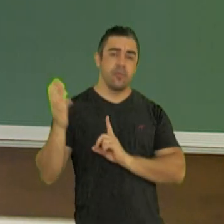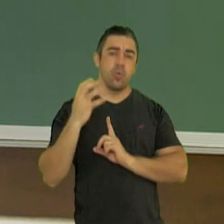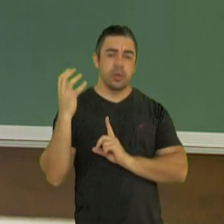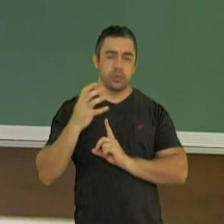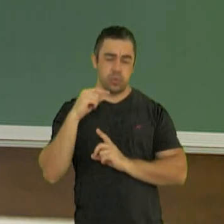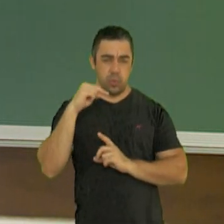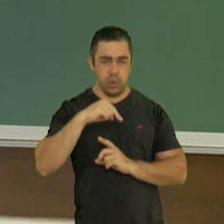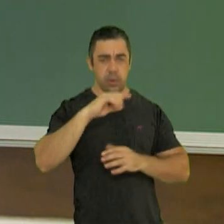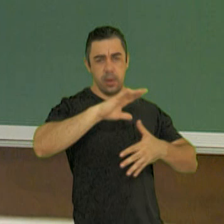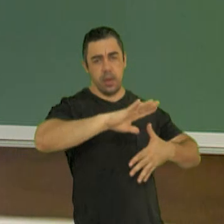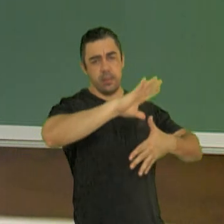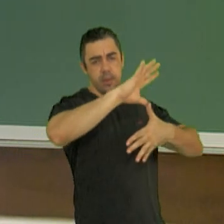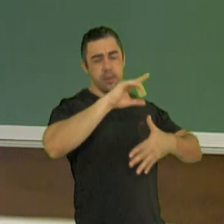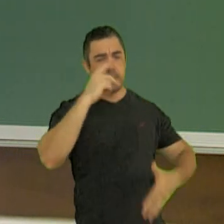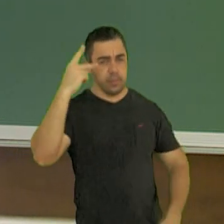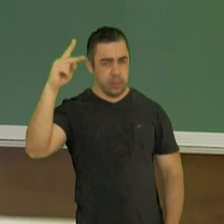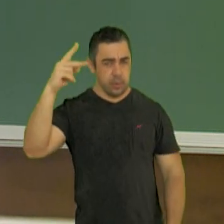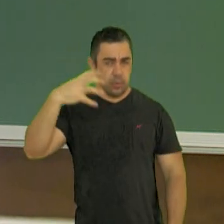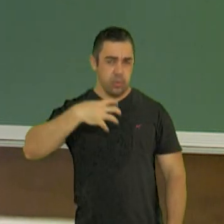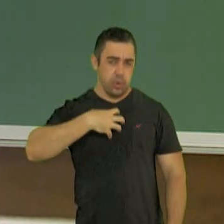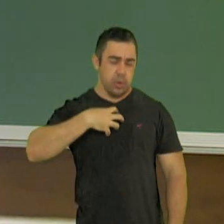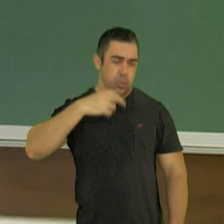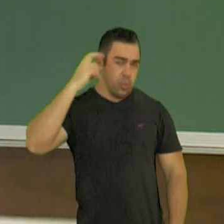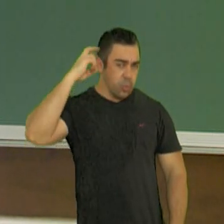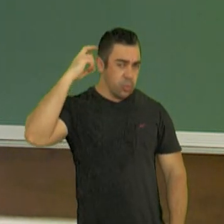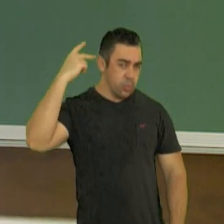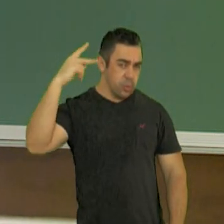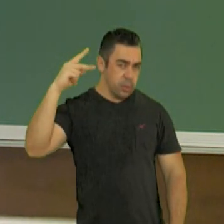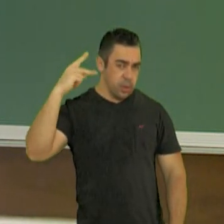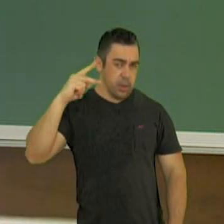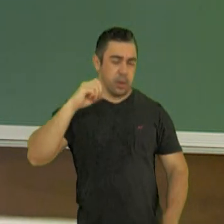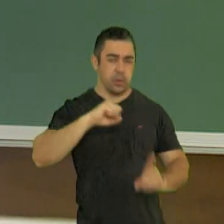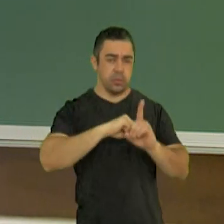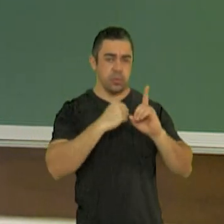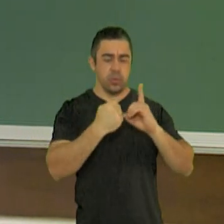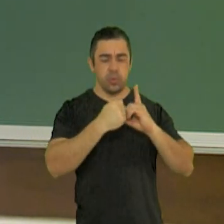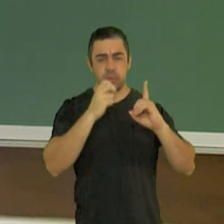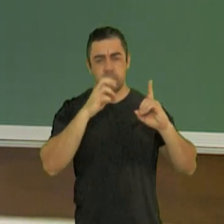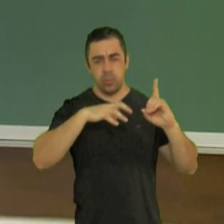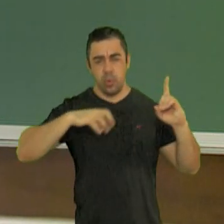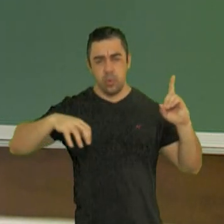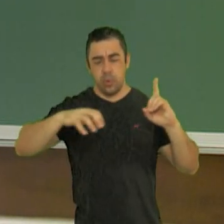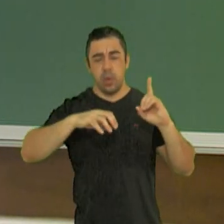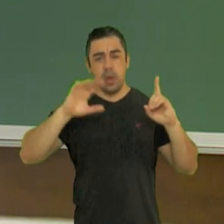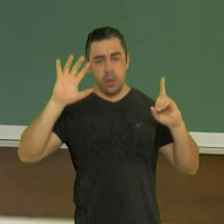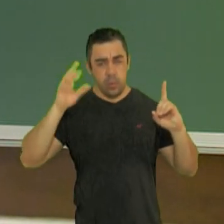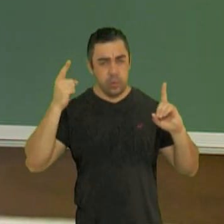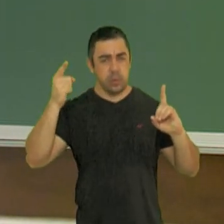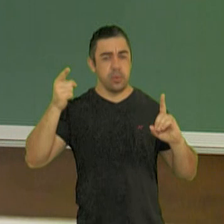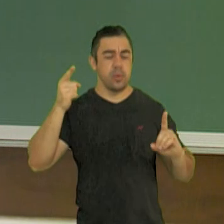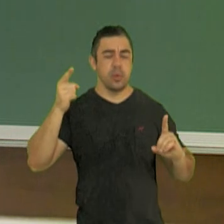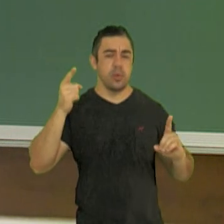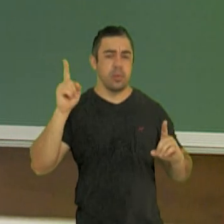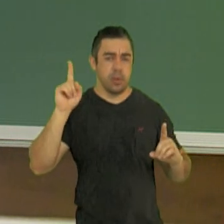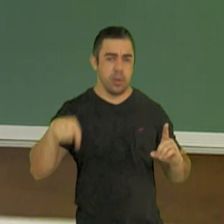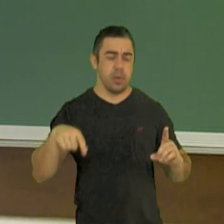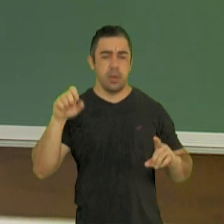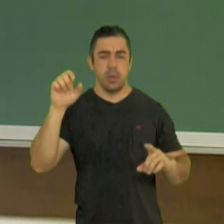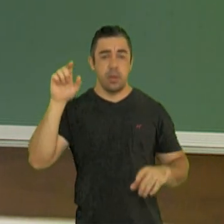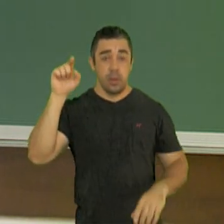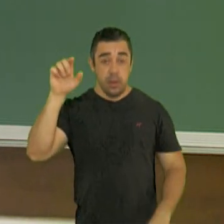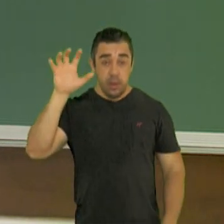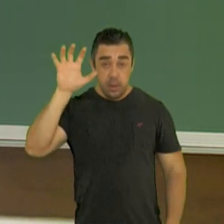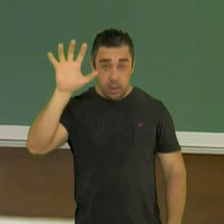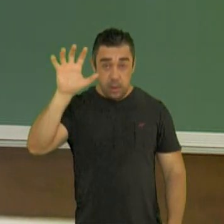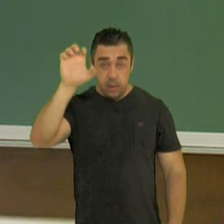influenciados por essa cultura socioespacial, essa formação que ocorreu lá no continente europeu.